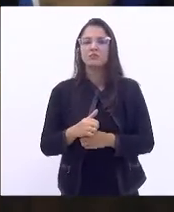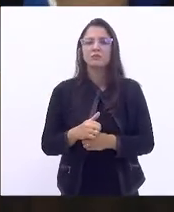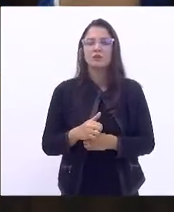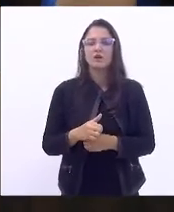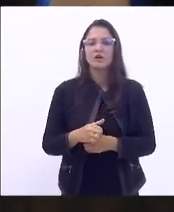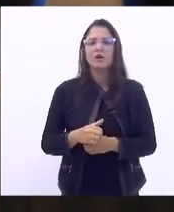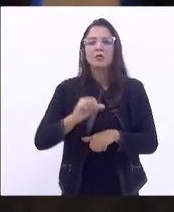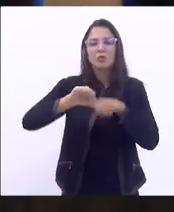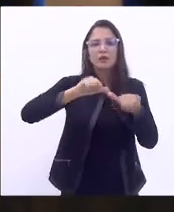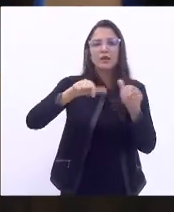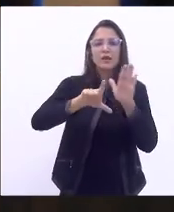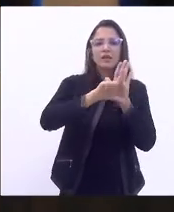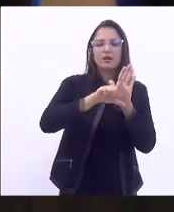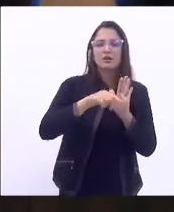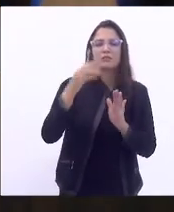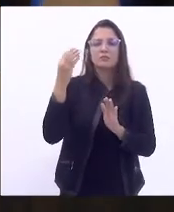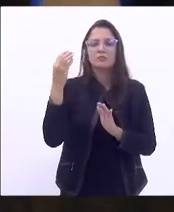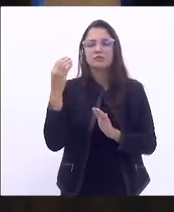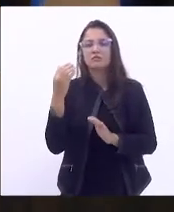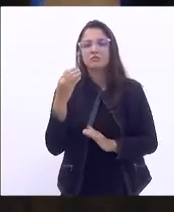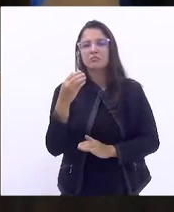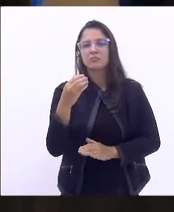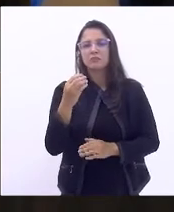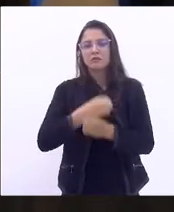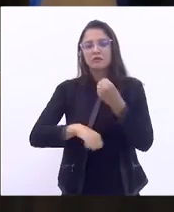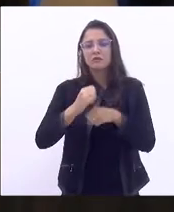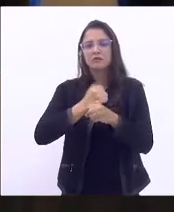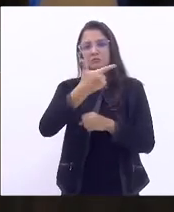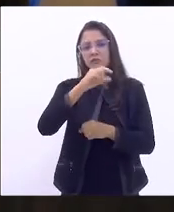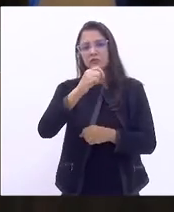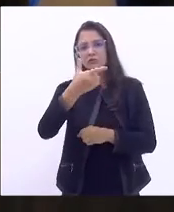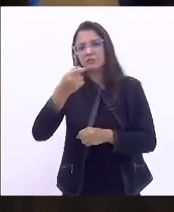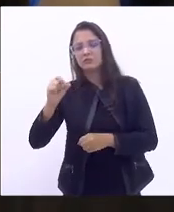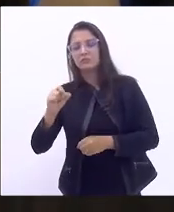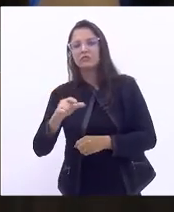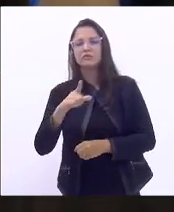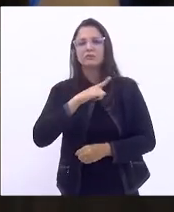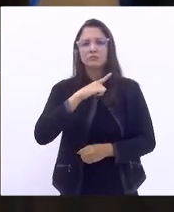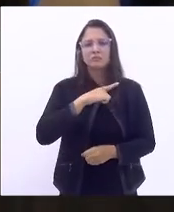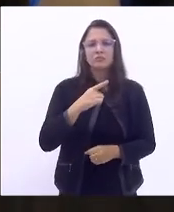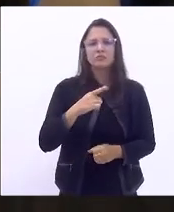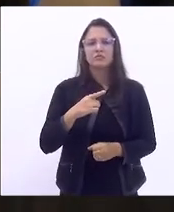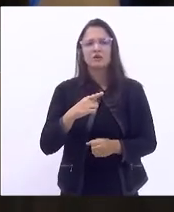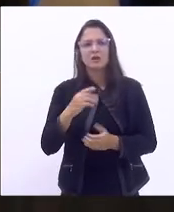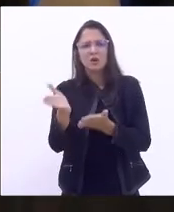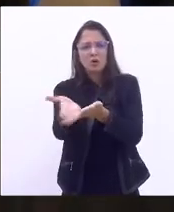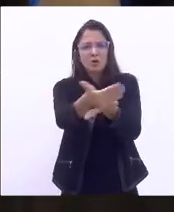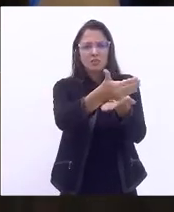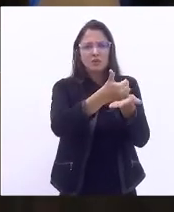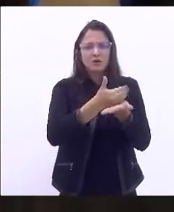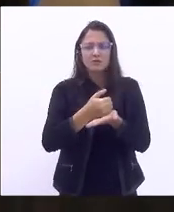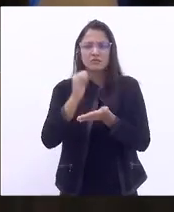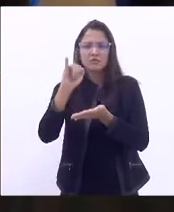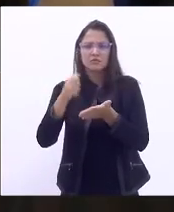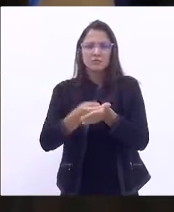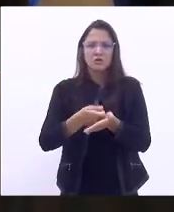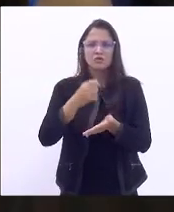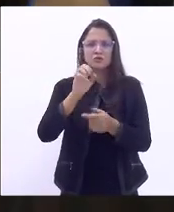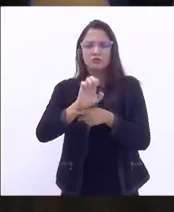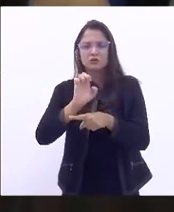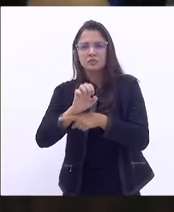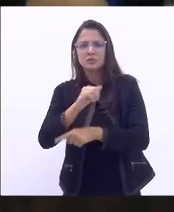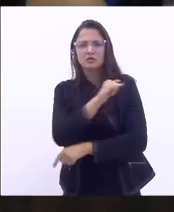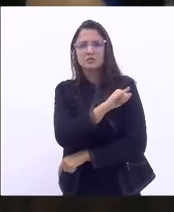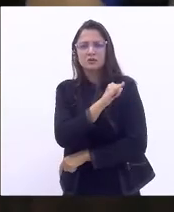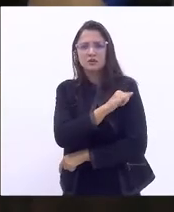de impossibilitar a interpretação que implique recolhimento efetivo do imposto do Estado do Rio de Janeiro em valor que corresponda